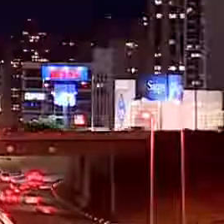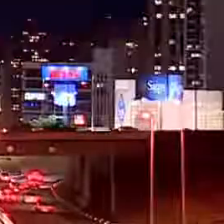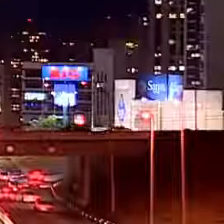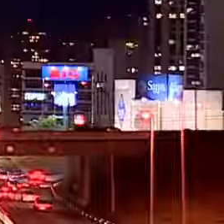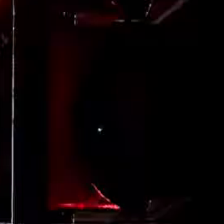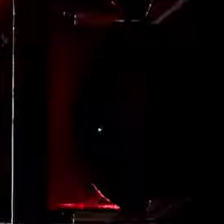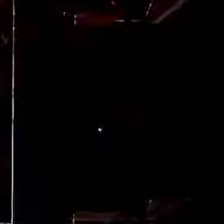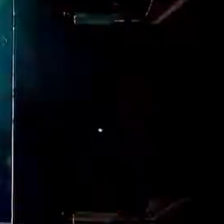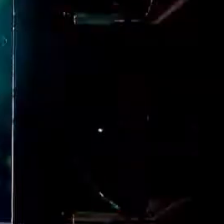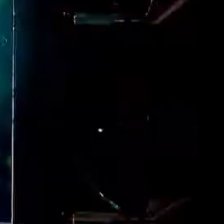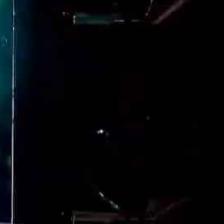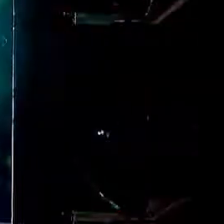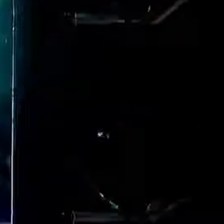horário nobre na Brasil